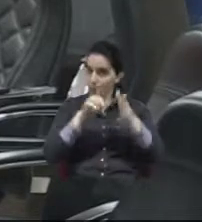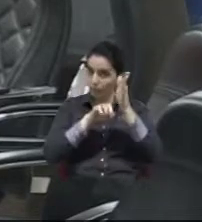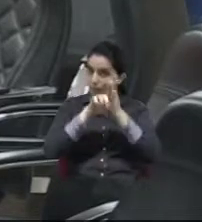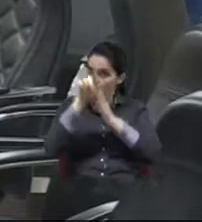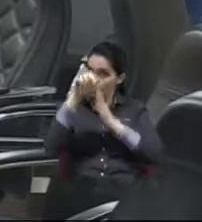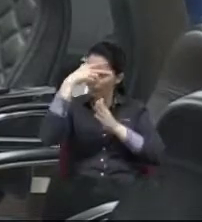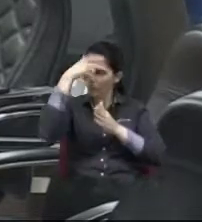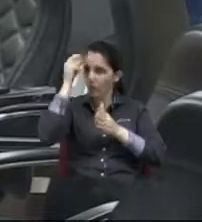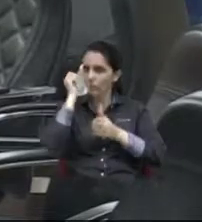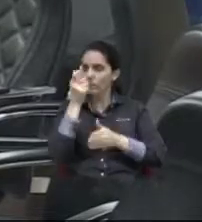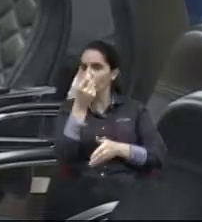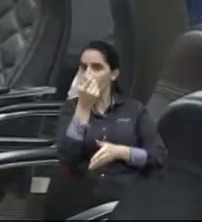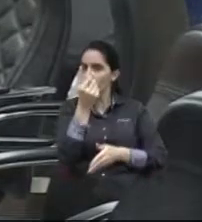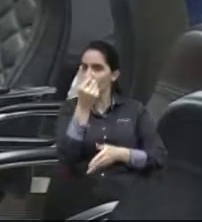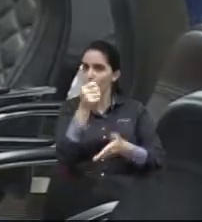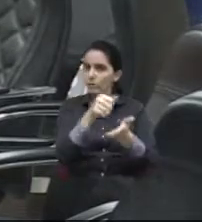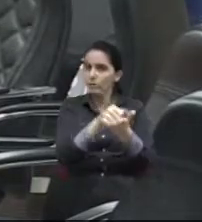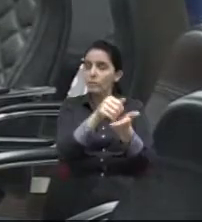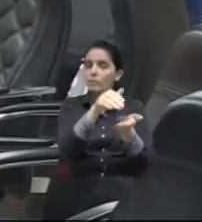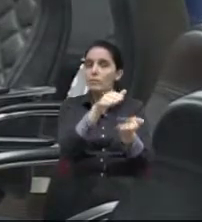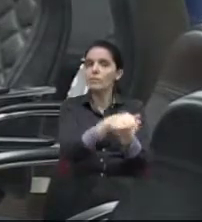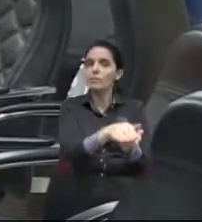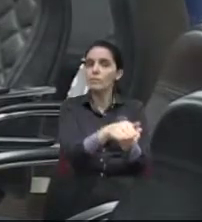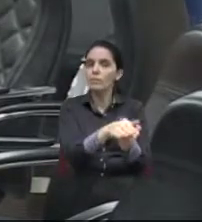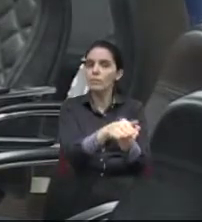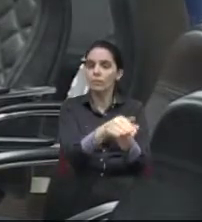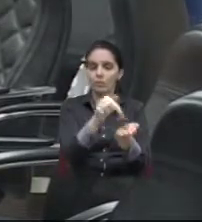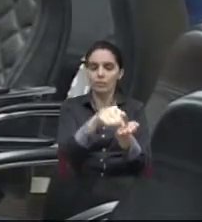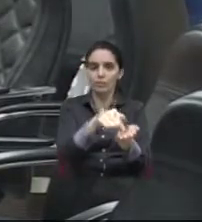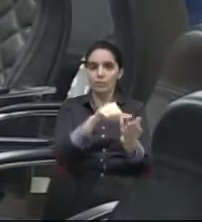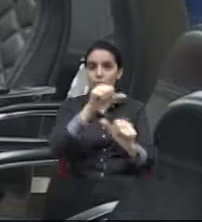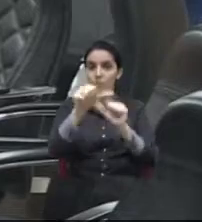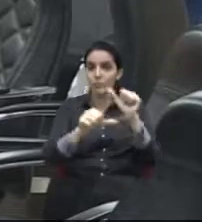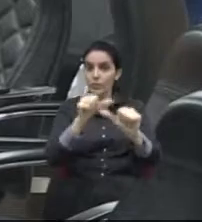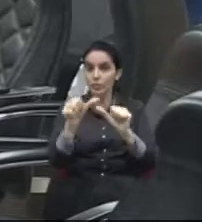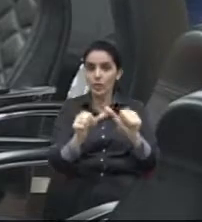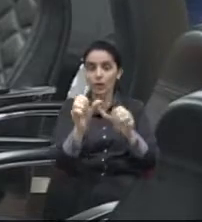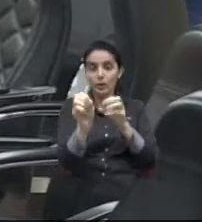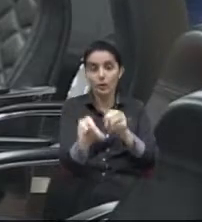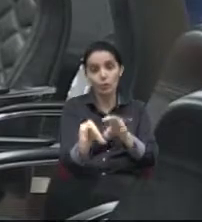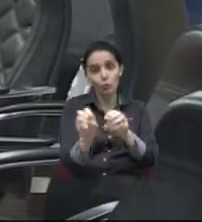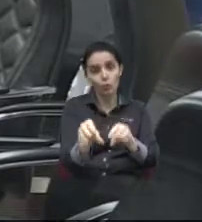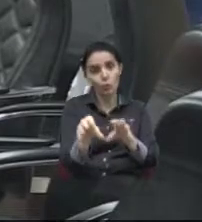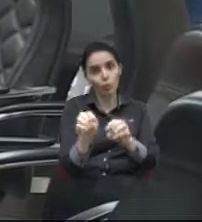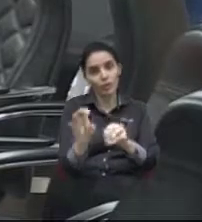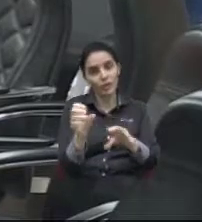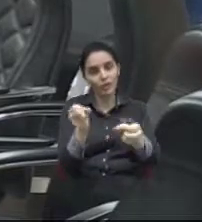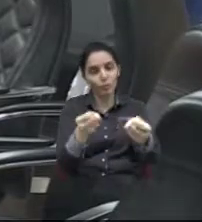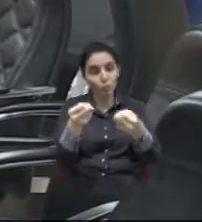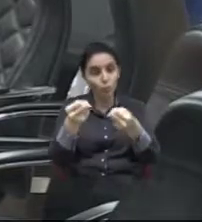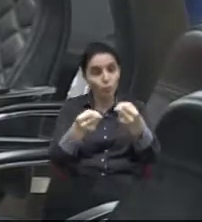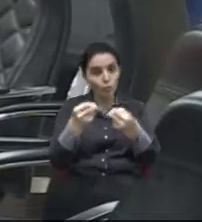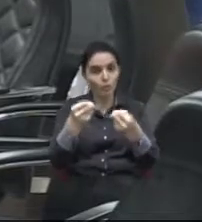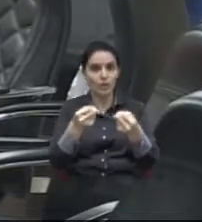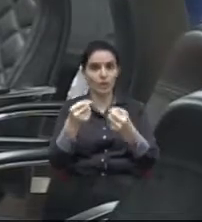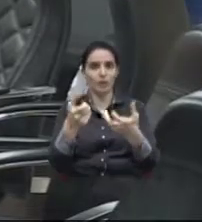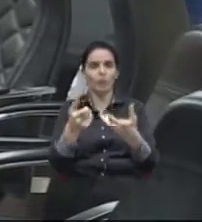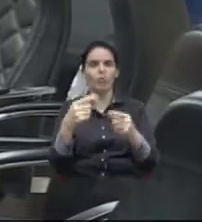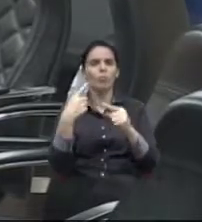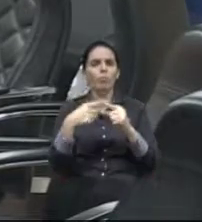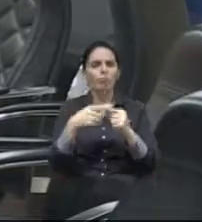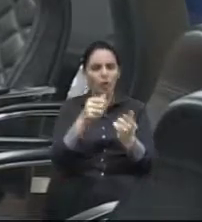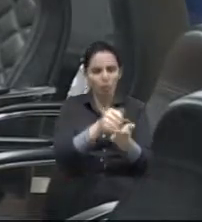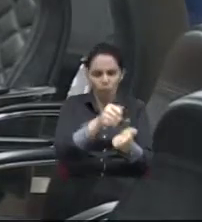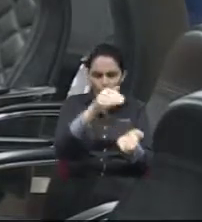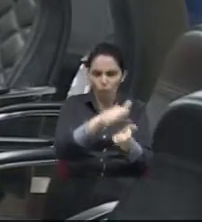o dinheiro pago com as multas que revertam na educação do trânsito, porque cobra-se muita multa, muito